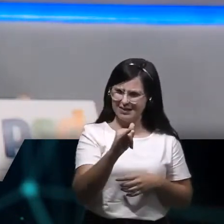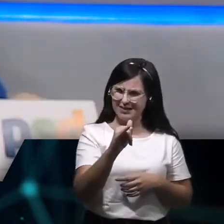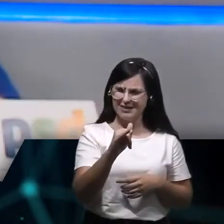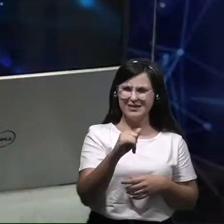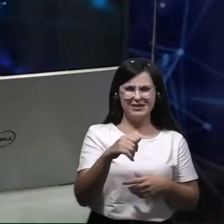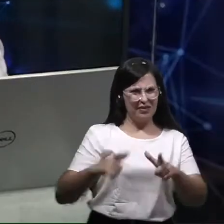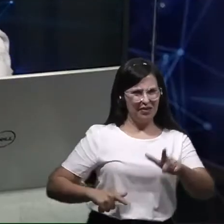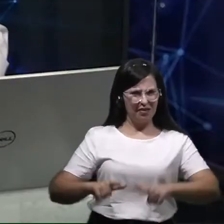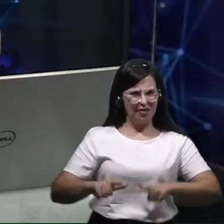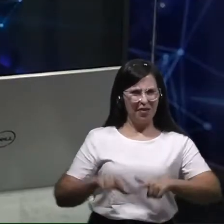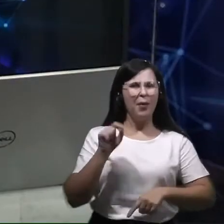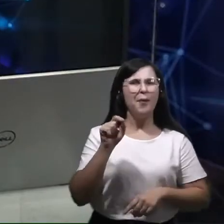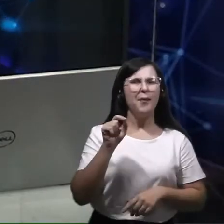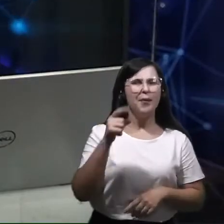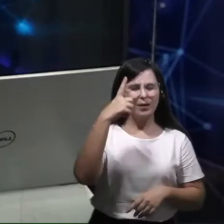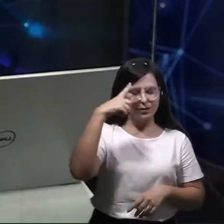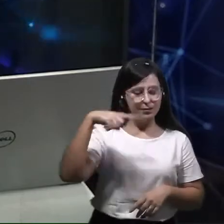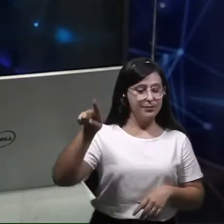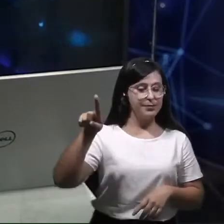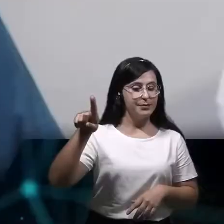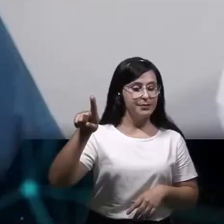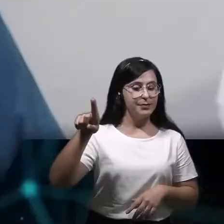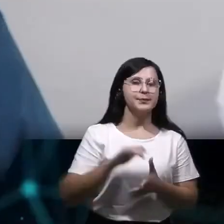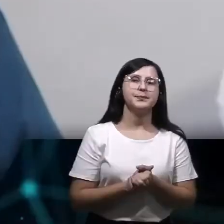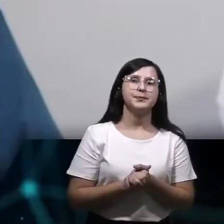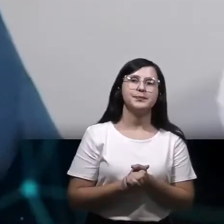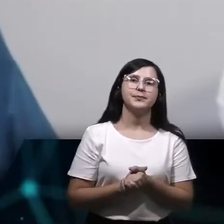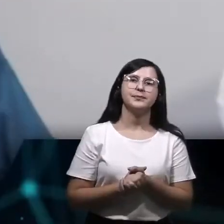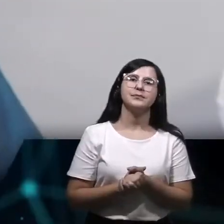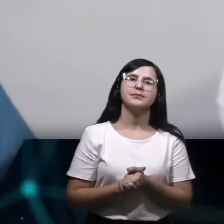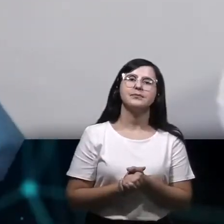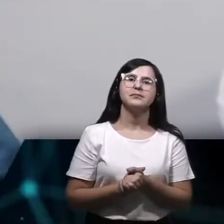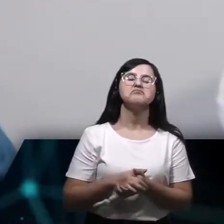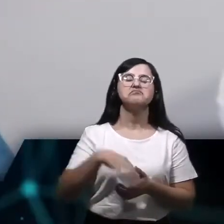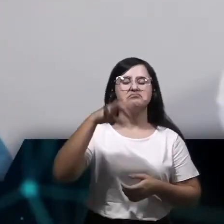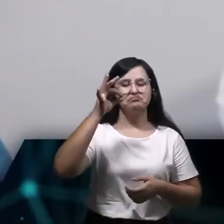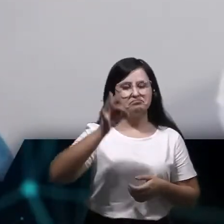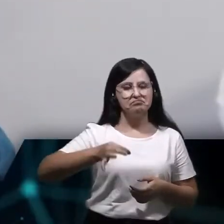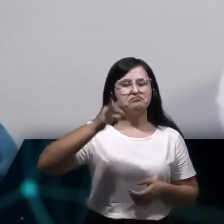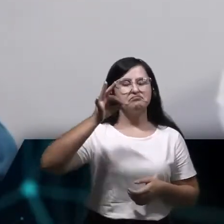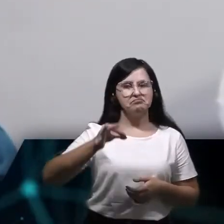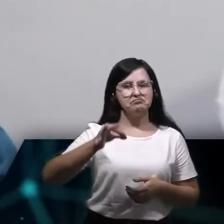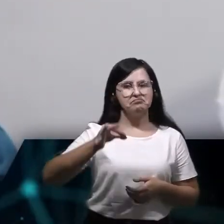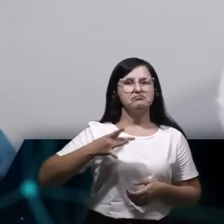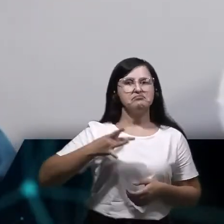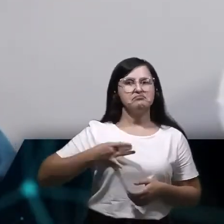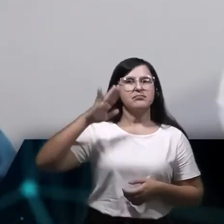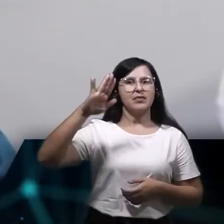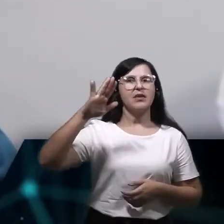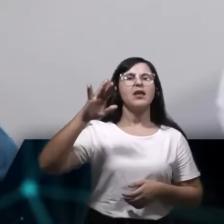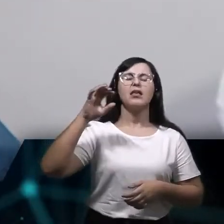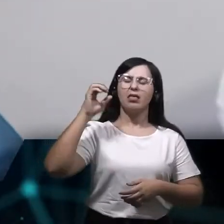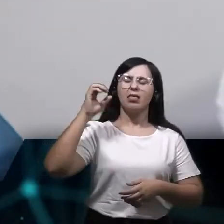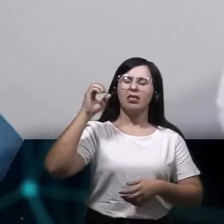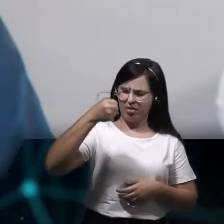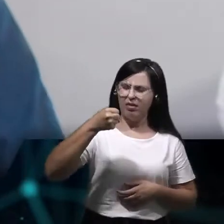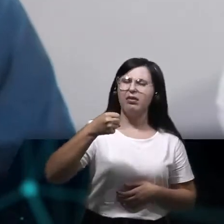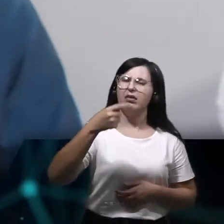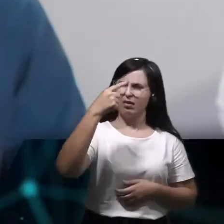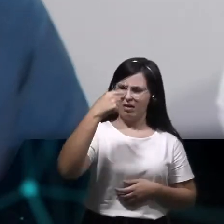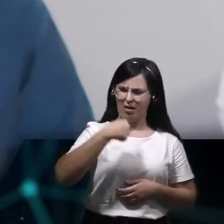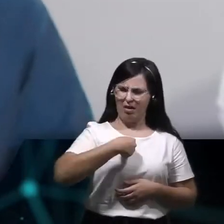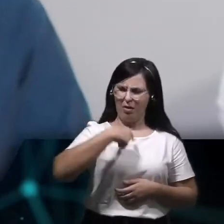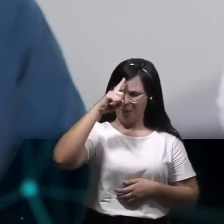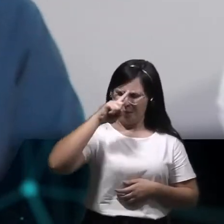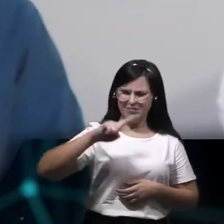demitiu? 1 minuto para a réplica. Com certeza, candidato Hilário Paulo, eu demiti, não só foi uma pessoa não, foi várias